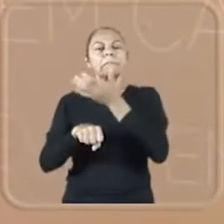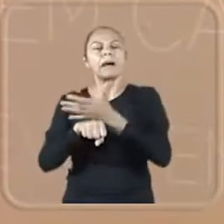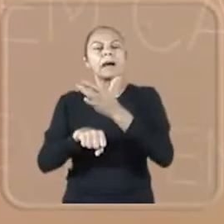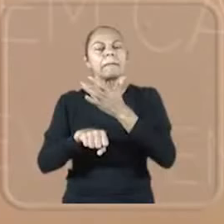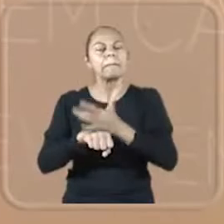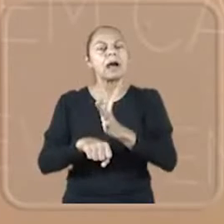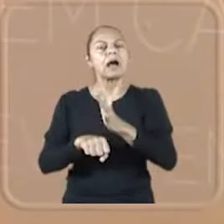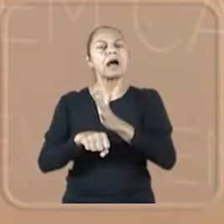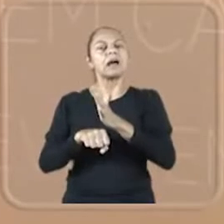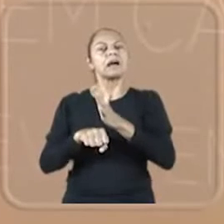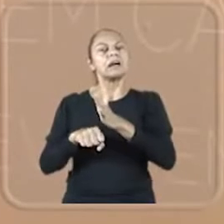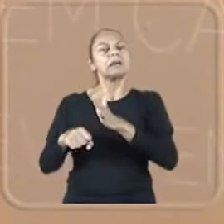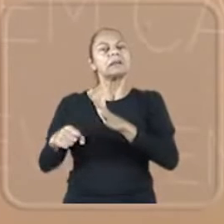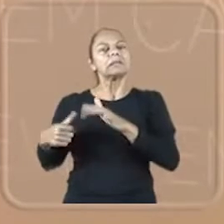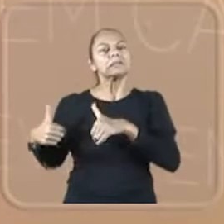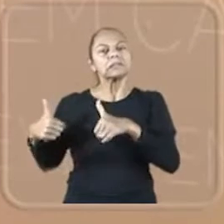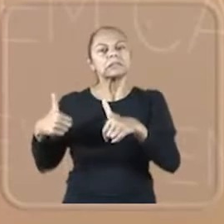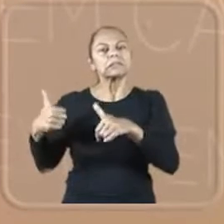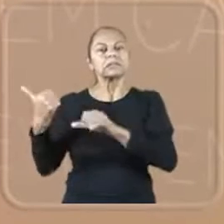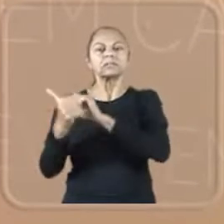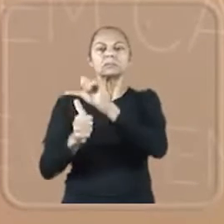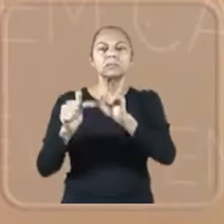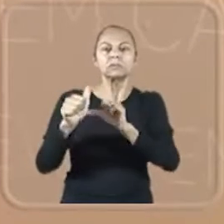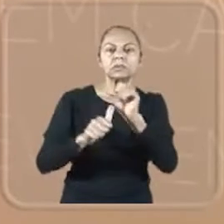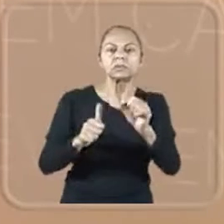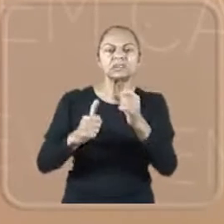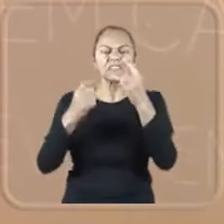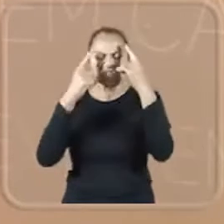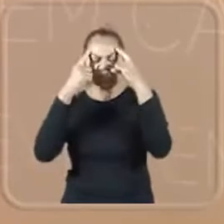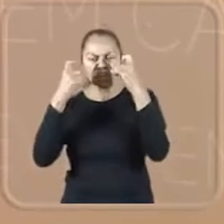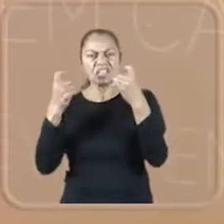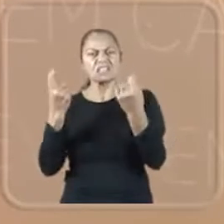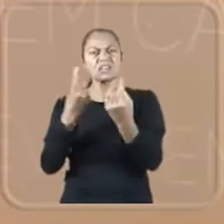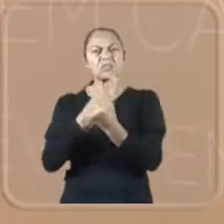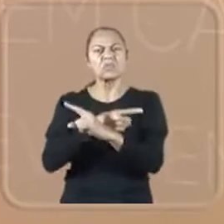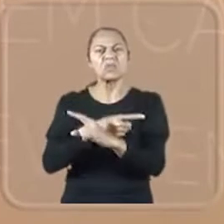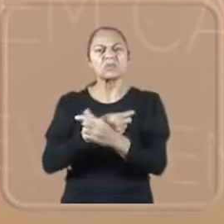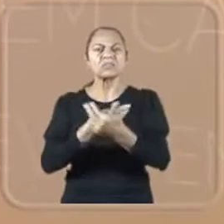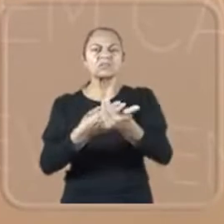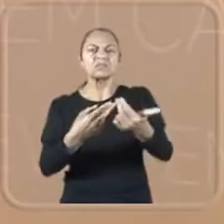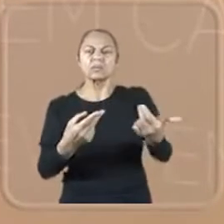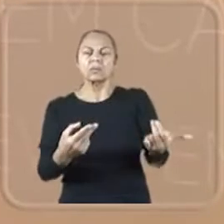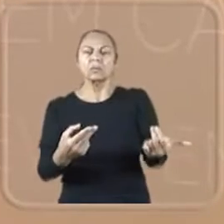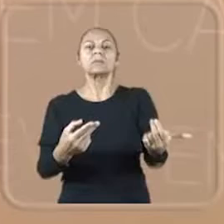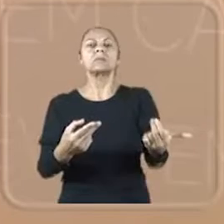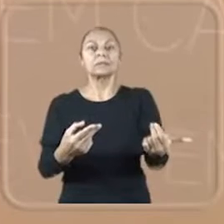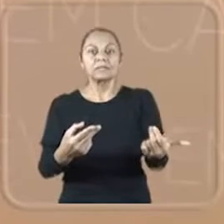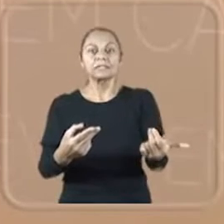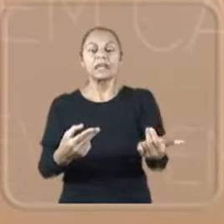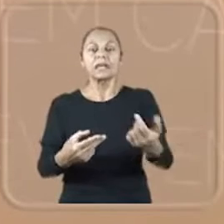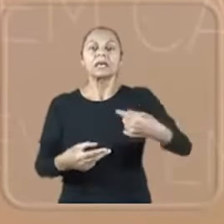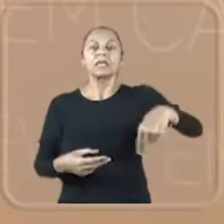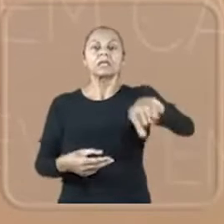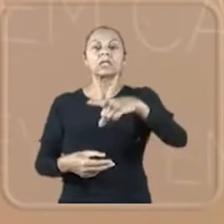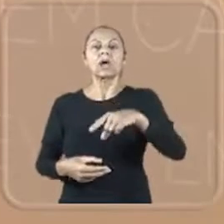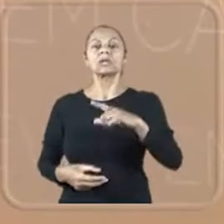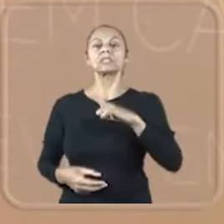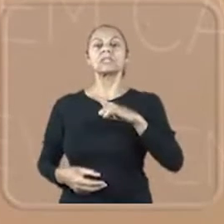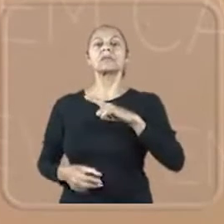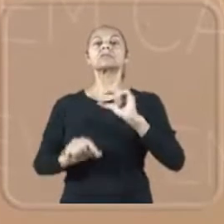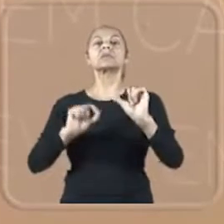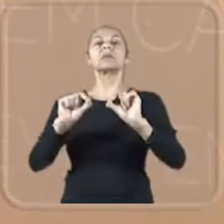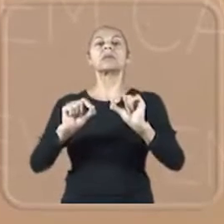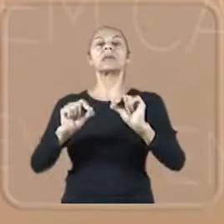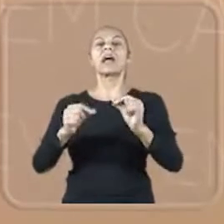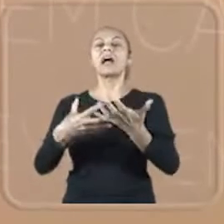não violenta, nesse momento nós aprendemos a respirar fundo e ouvir de verdade. É o que a gente chama de